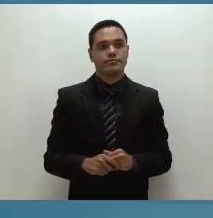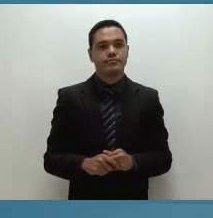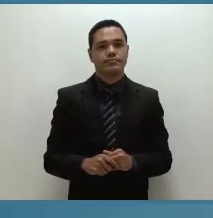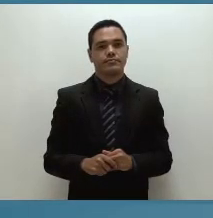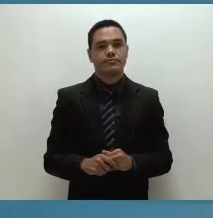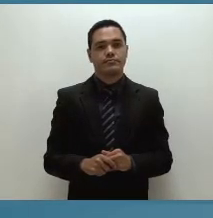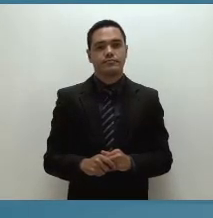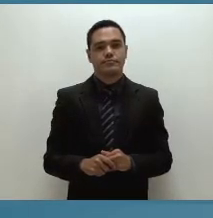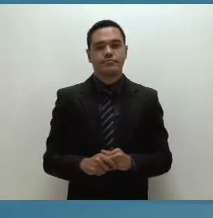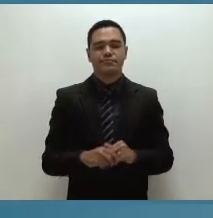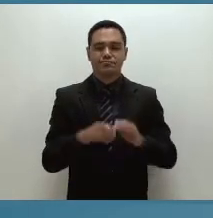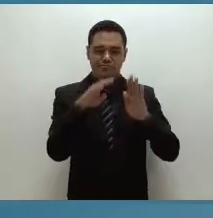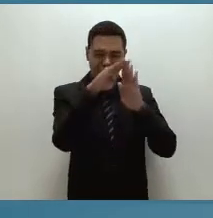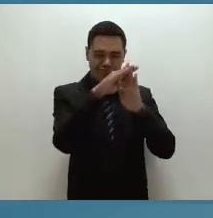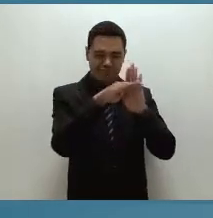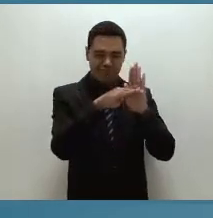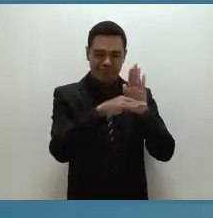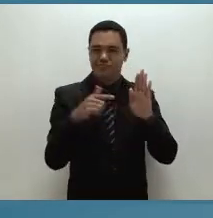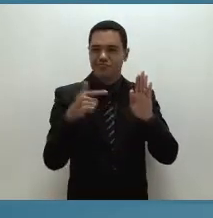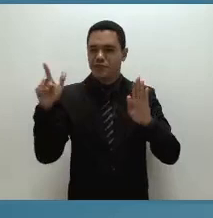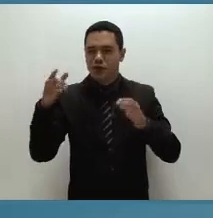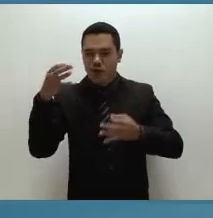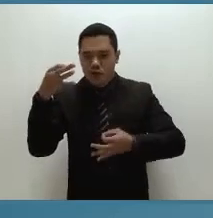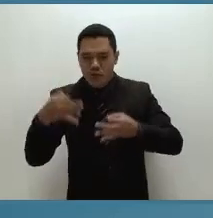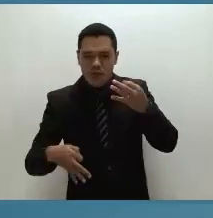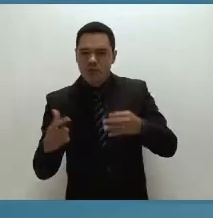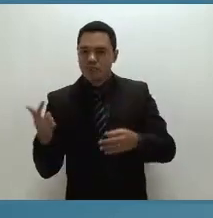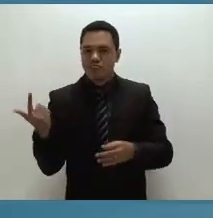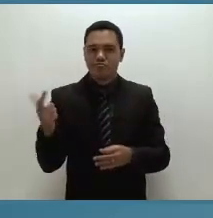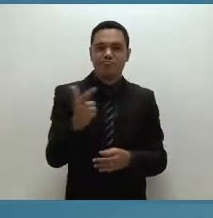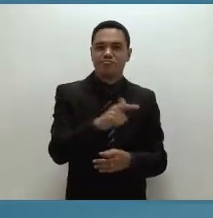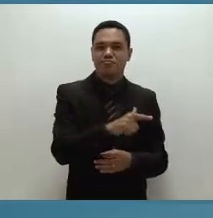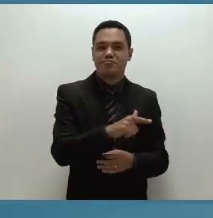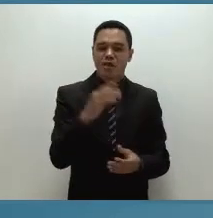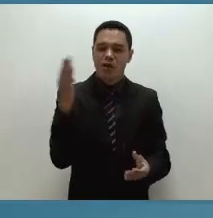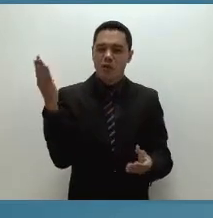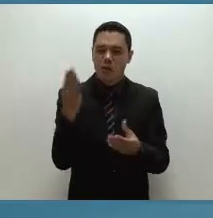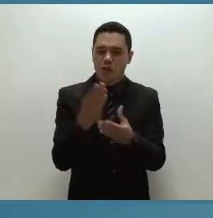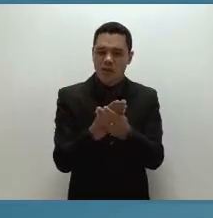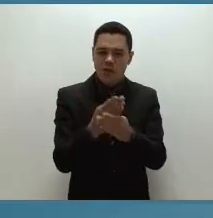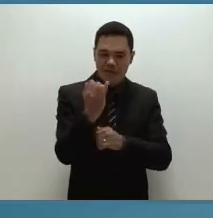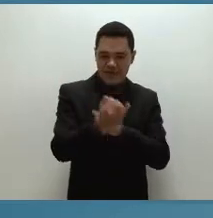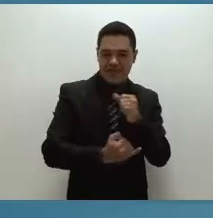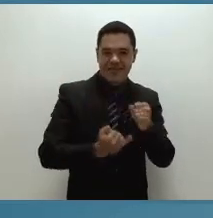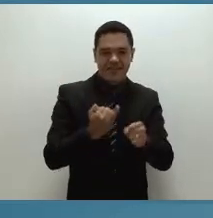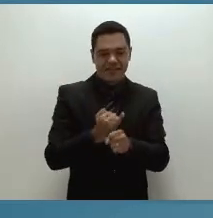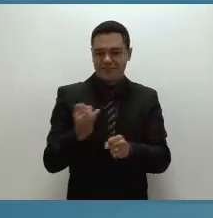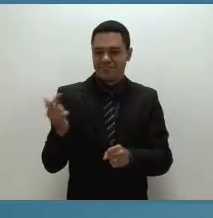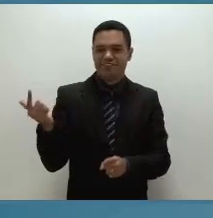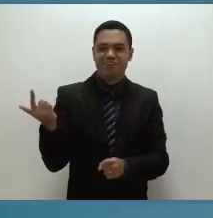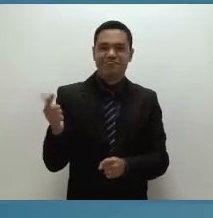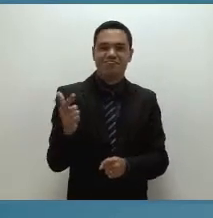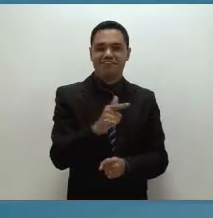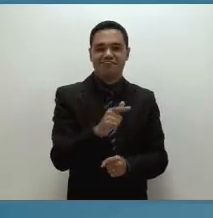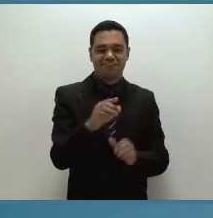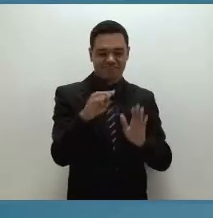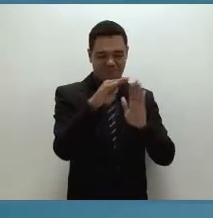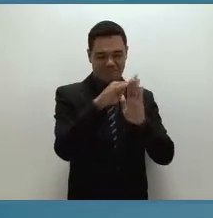Julgamentos extra pauta não temos, processos judiciais eletrônicos também não temos